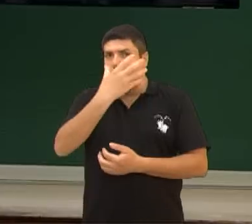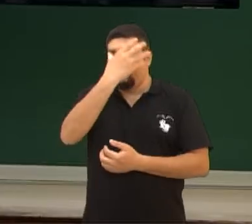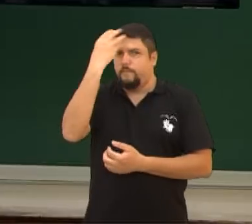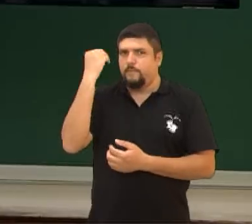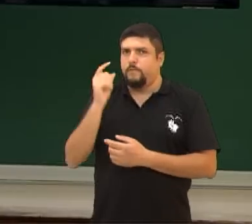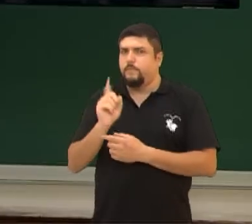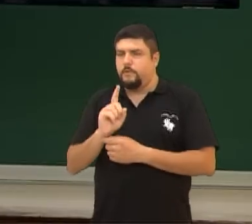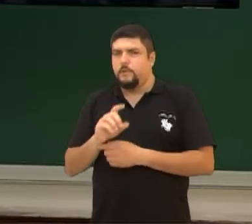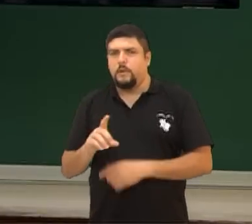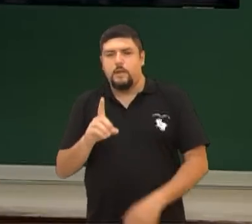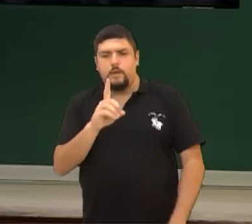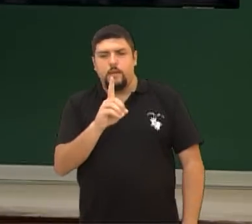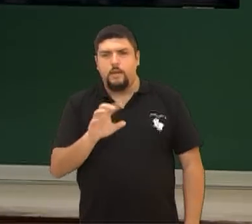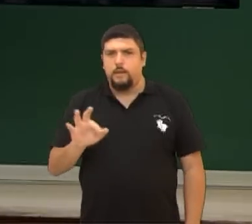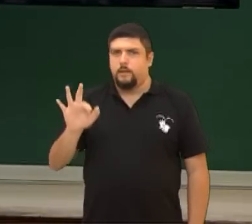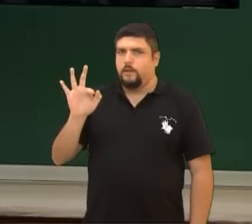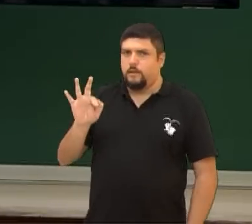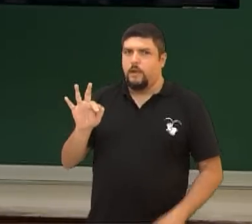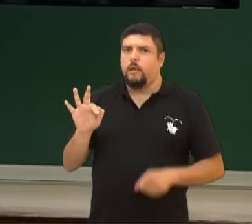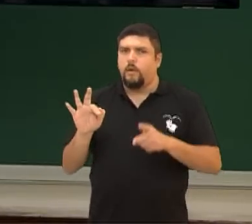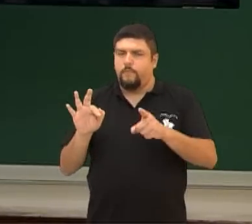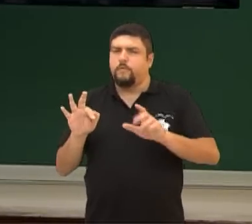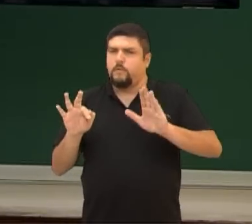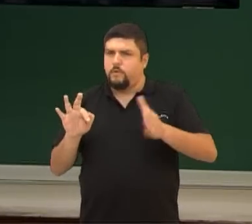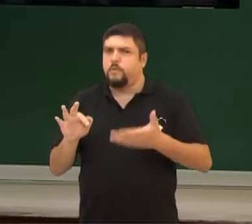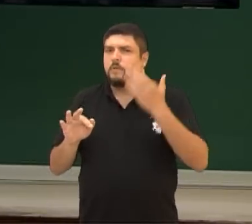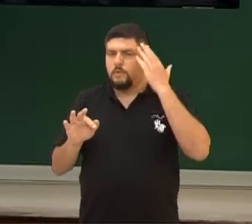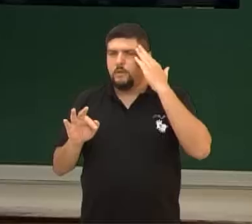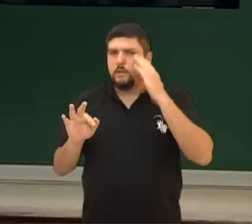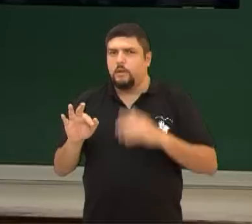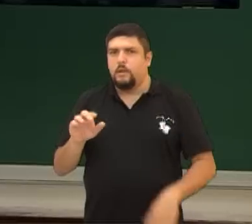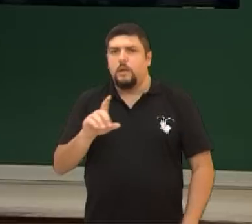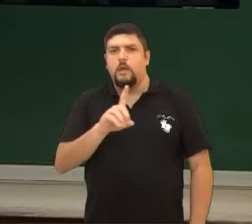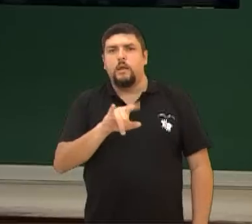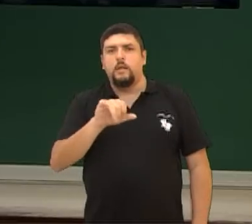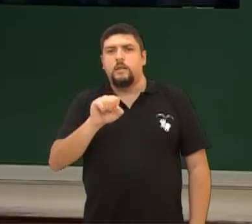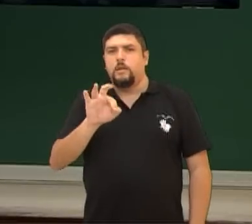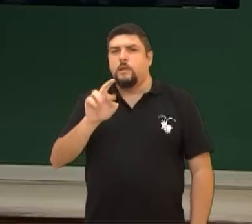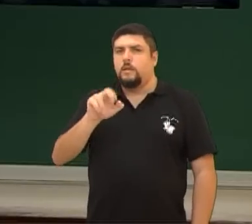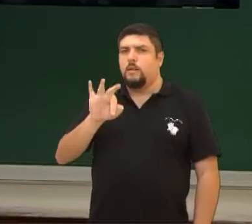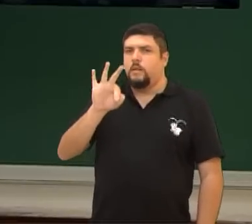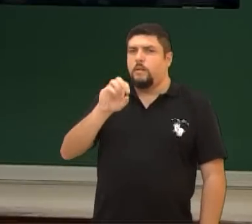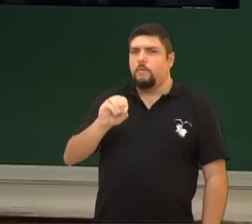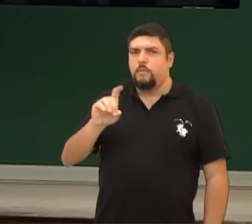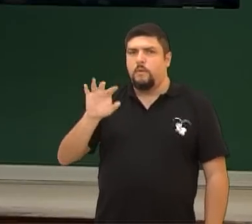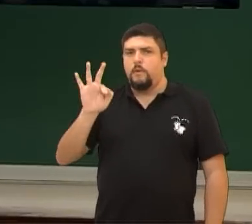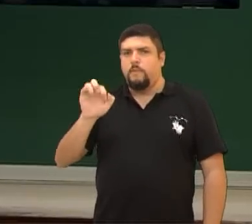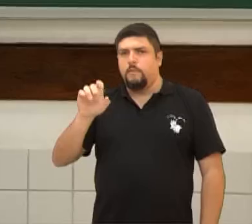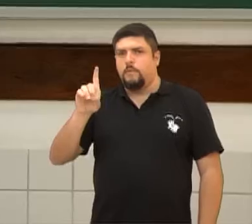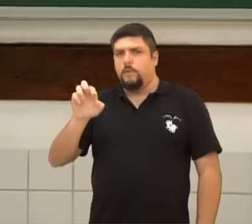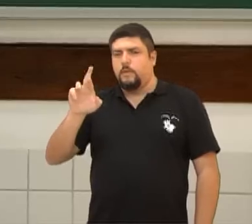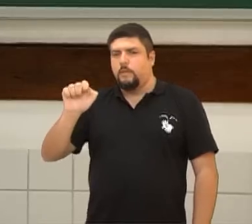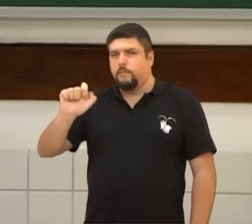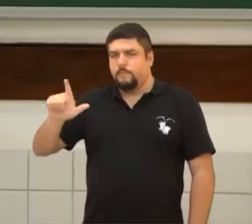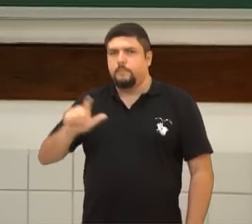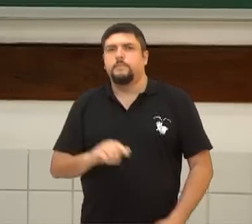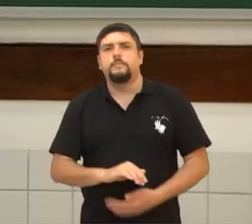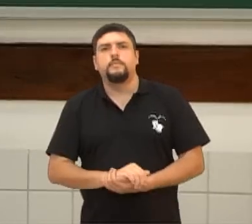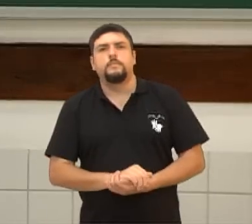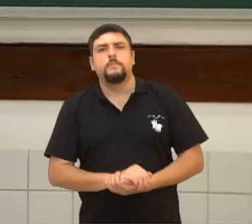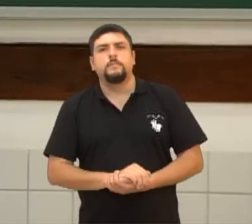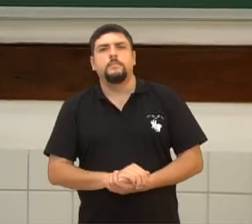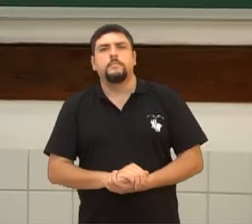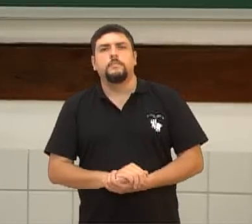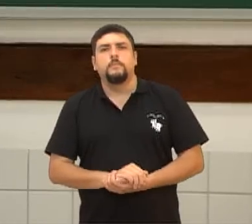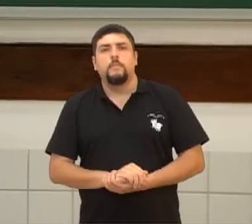já estudou lá de 1º ao 5º ano que DF é Distrito Federal. A nossa entrevistadora,